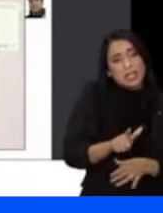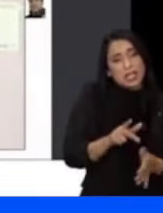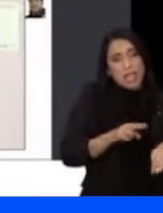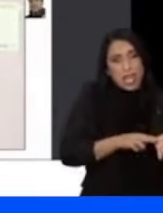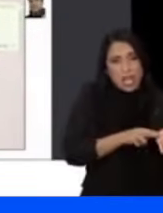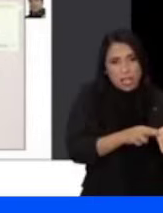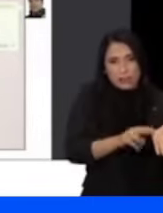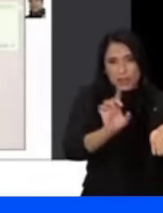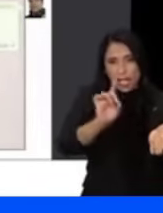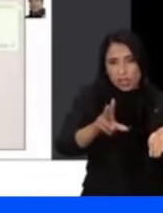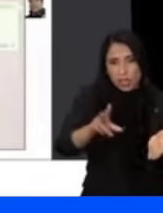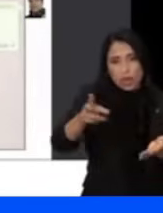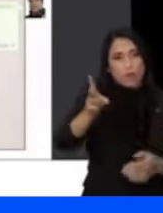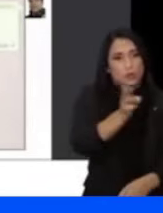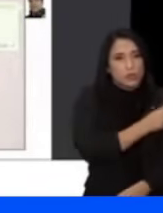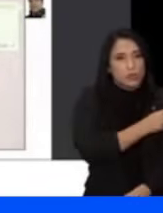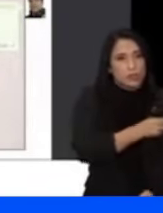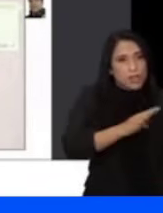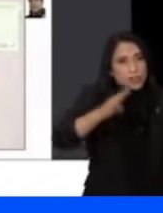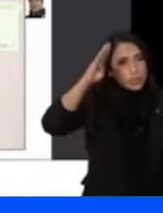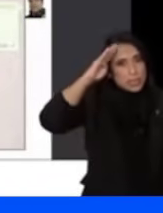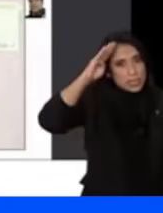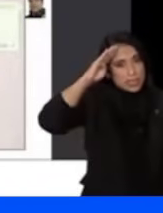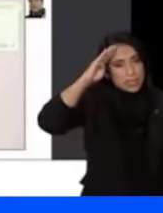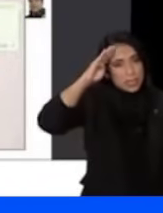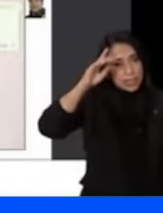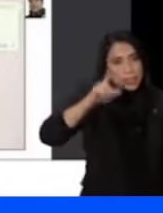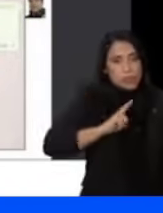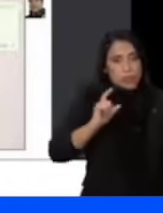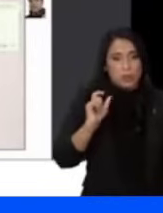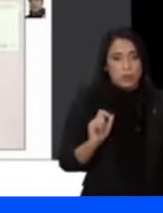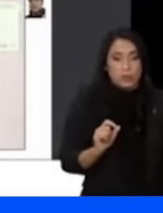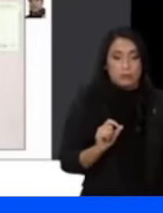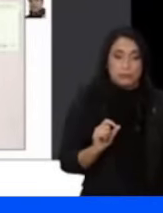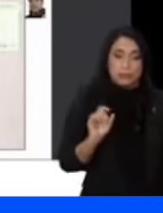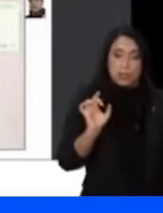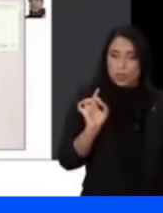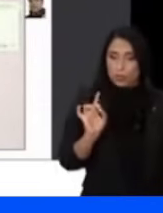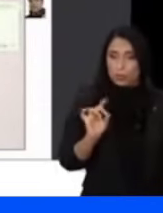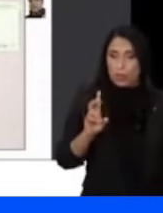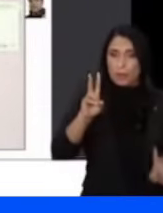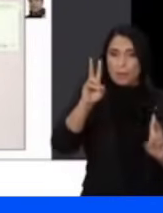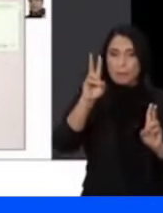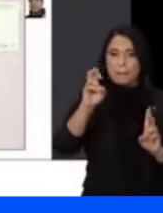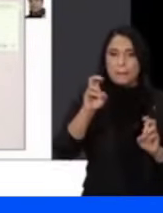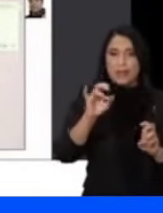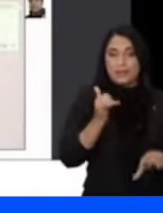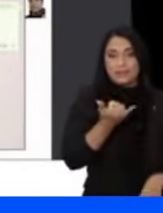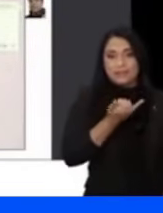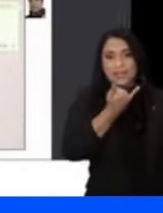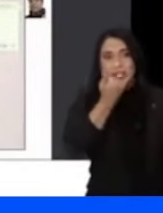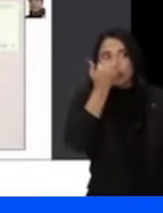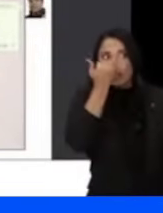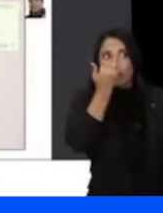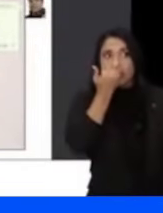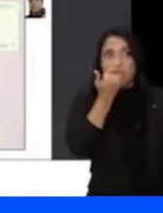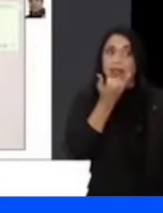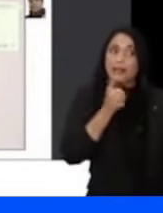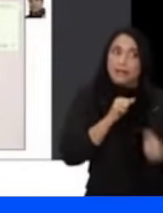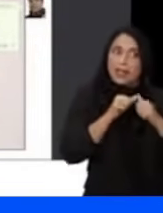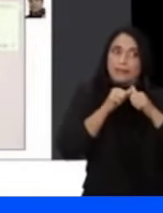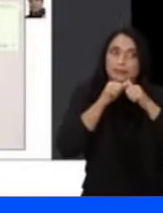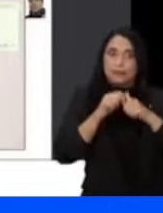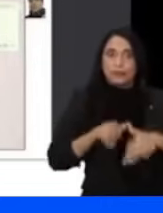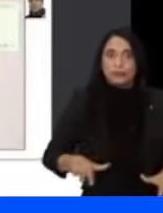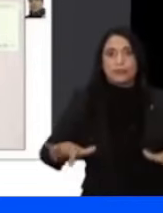comandante do Exército Brasileiro. Somente, logicamente que, entre aspas, acidentalmente irá vazar.